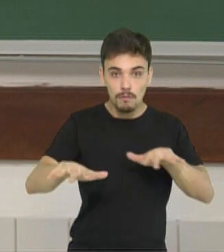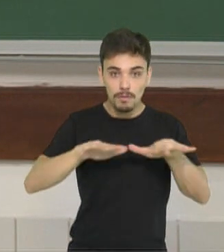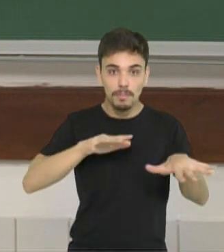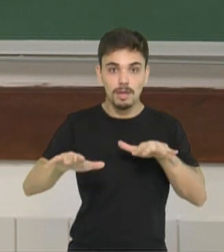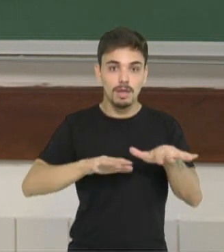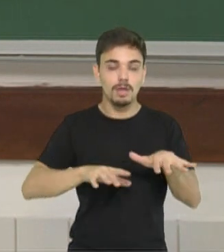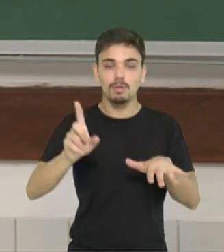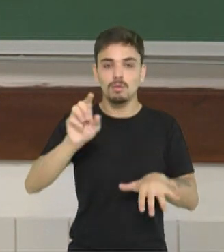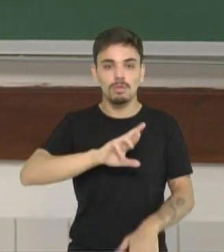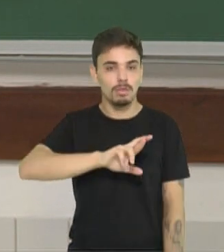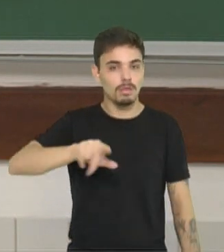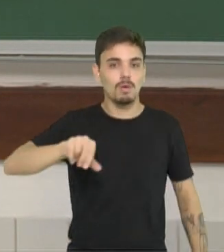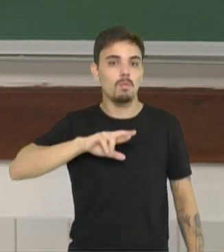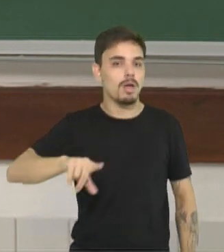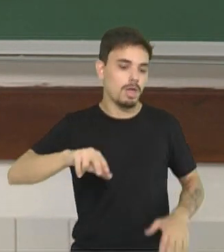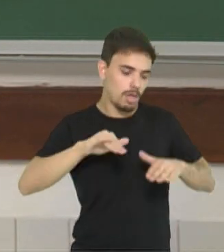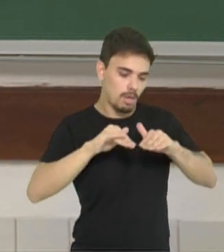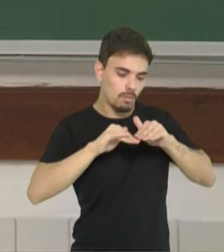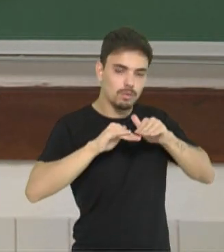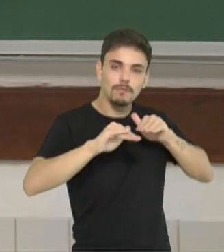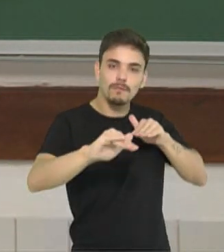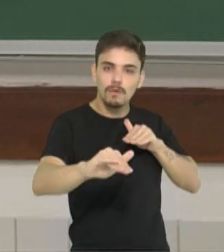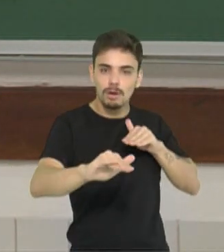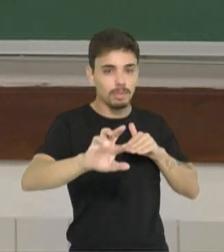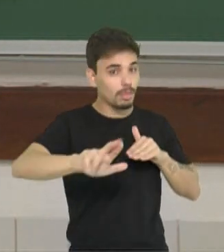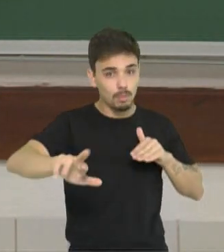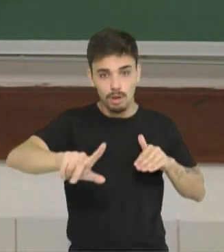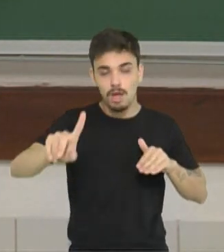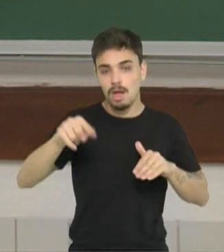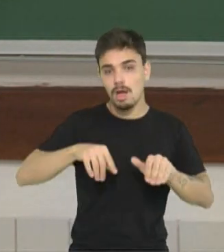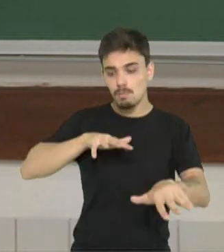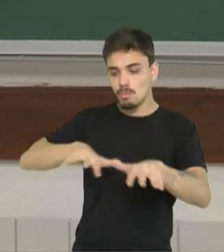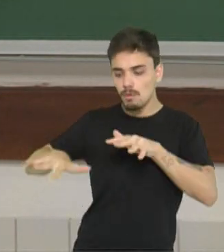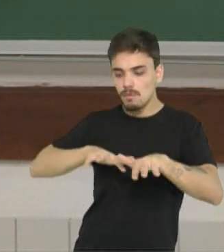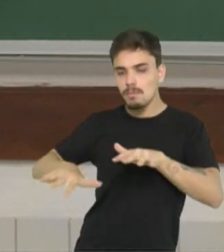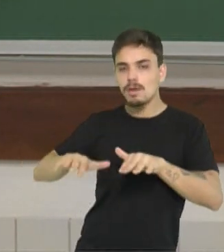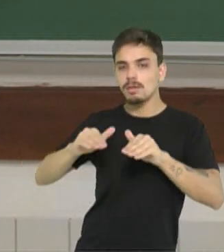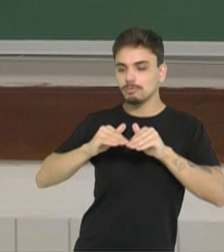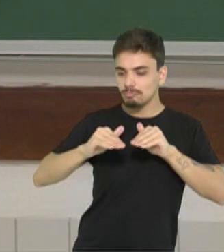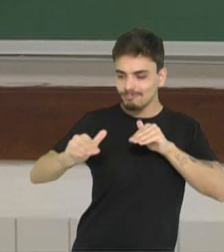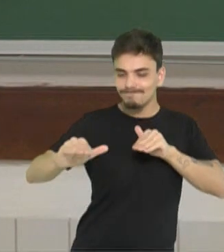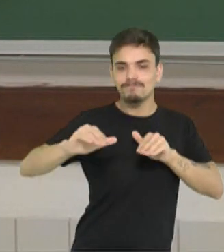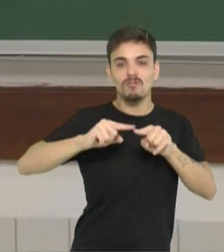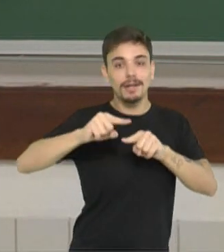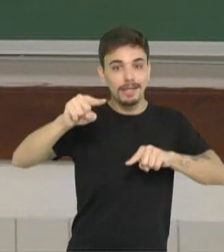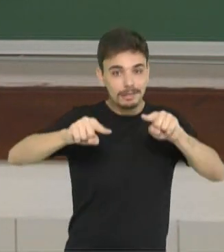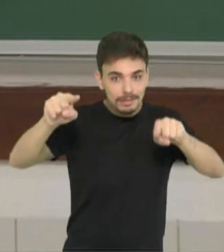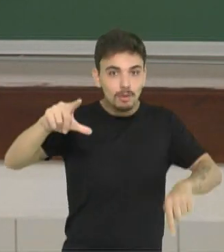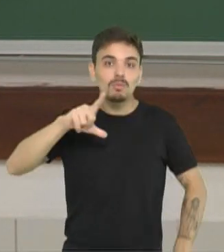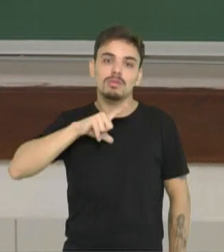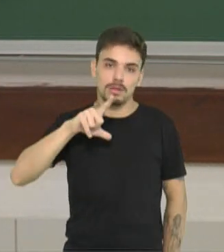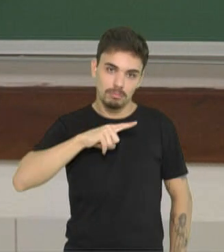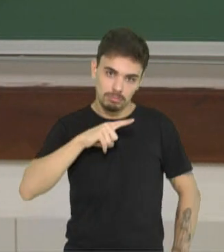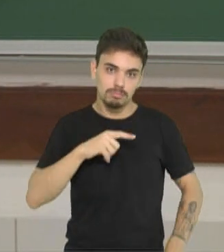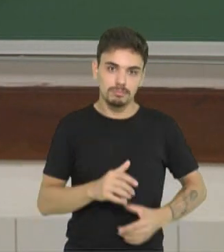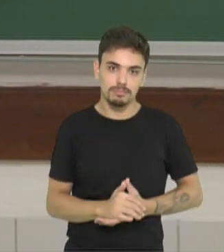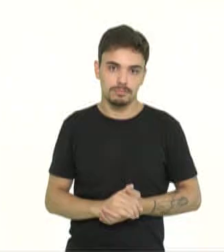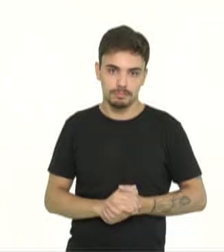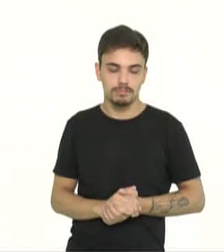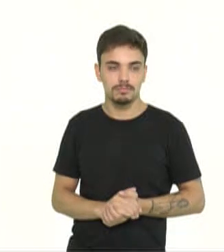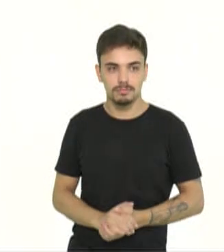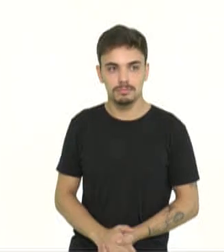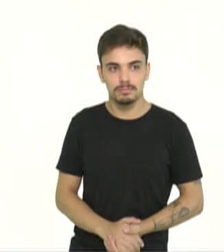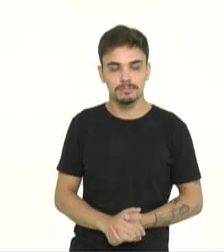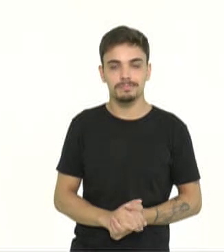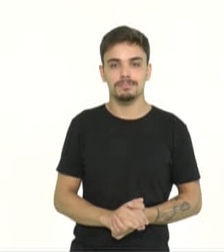são movimentos uniformes, tá? Eles são movimentos uniformemente variados, como este. Então,